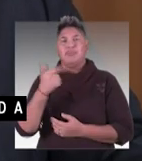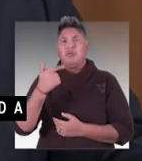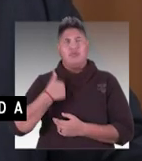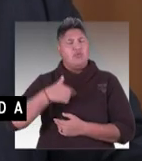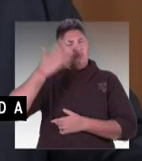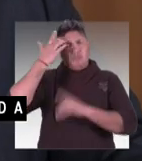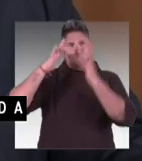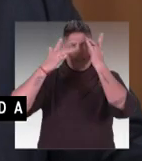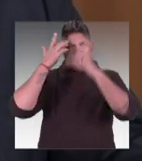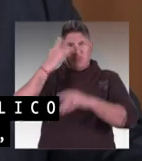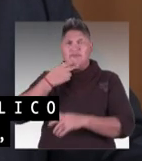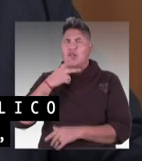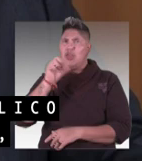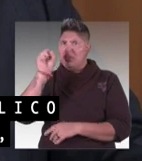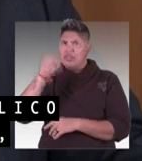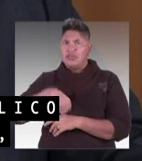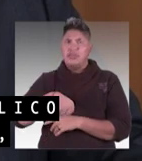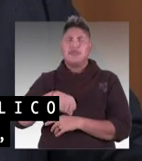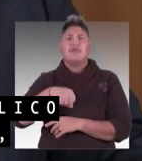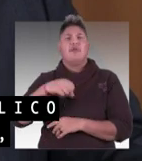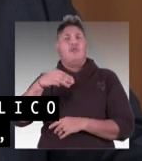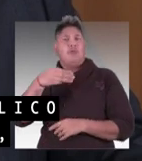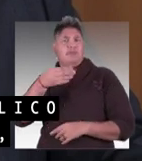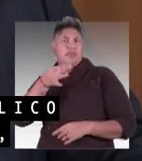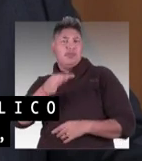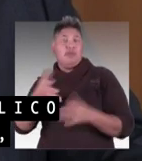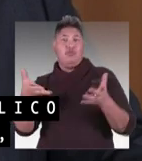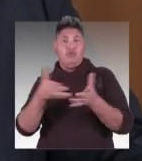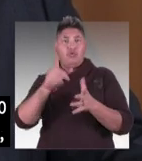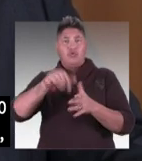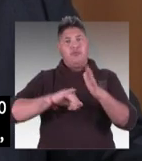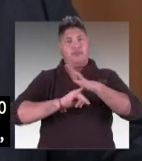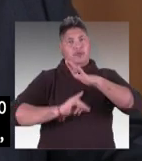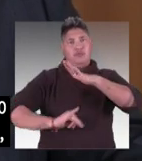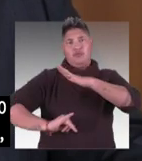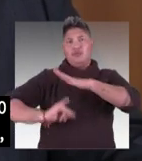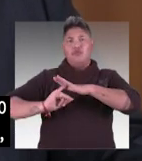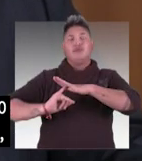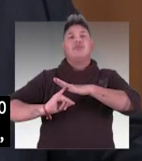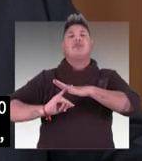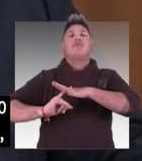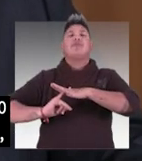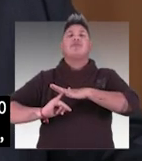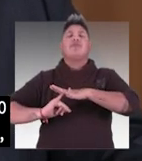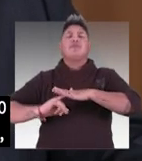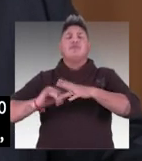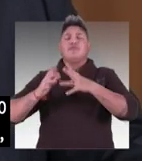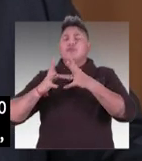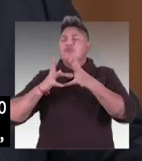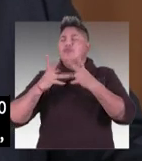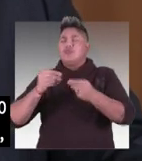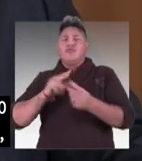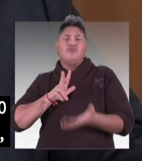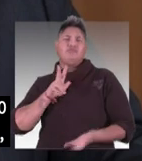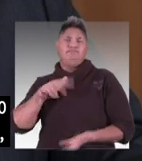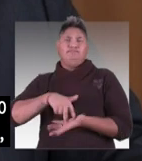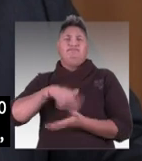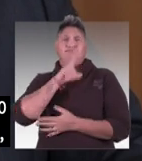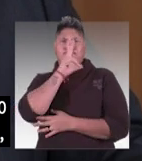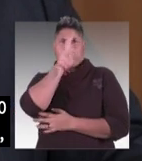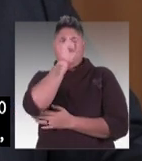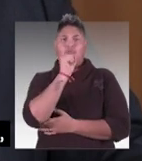em afirmar que o Ministério Público do Trabalho hoje é uma instituição muito mais